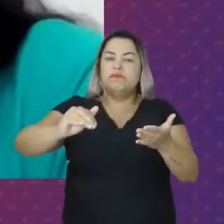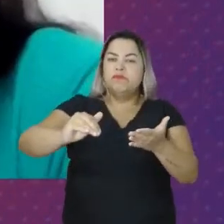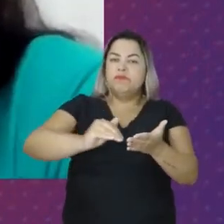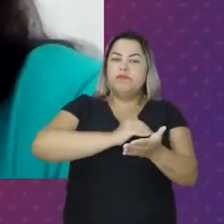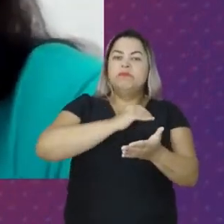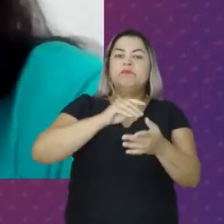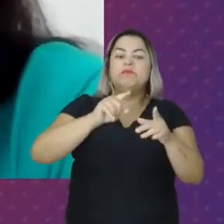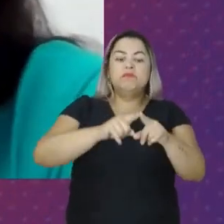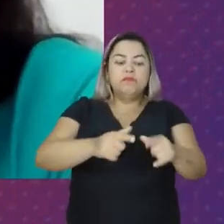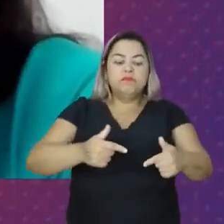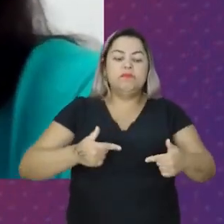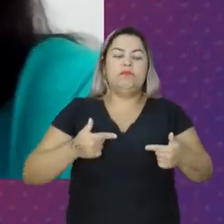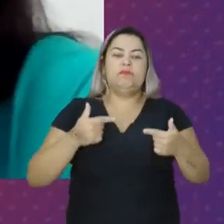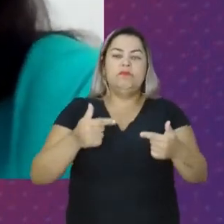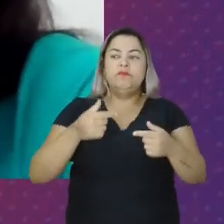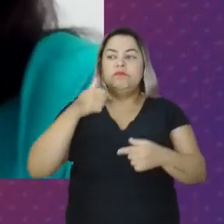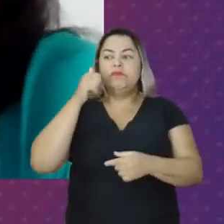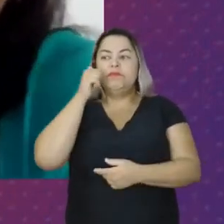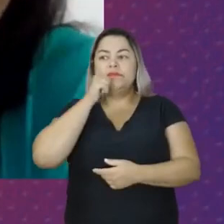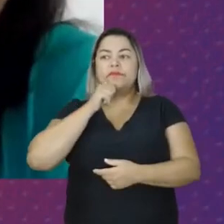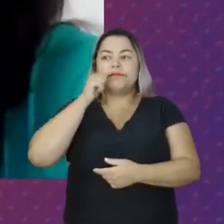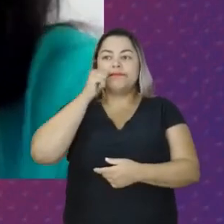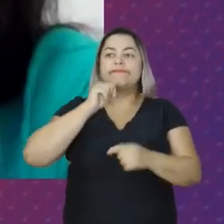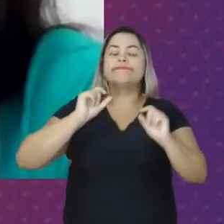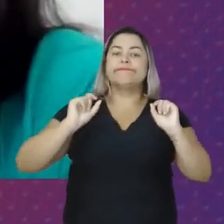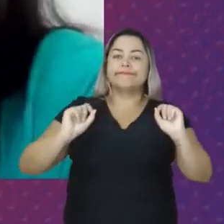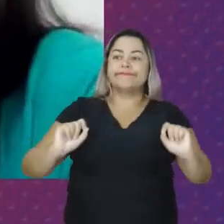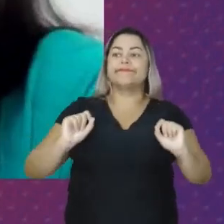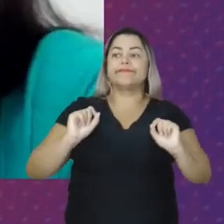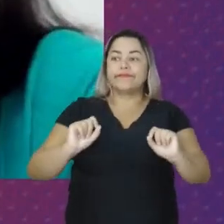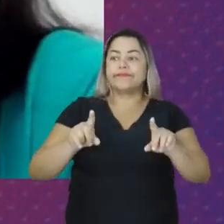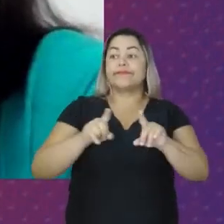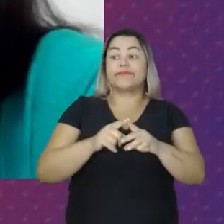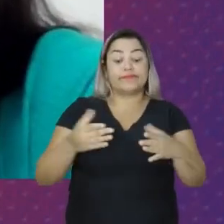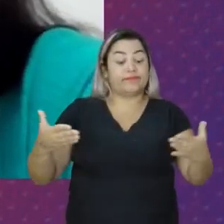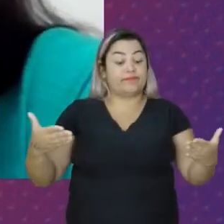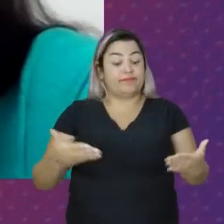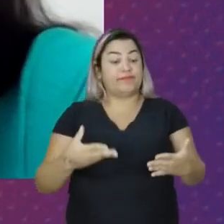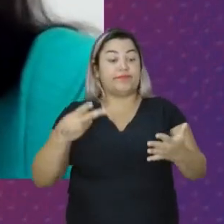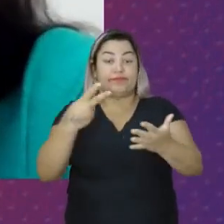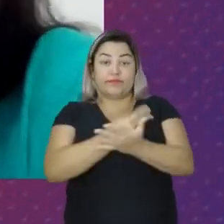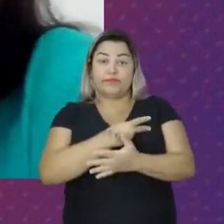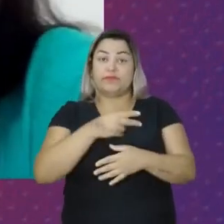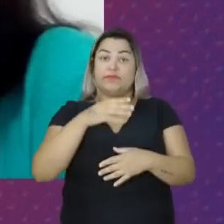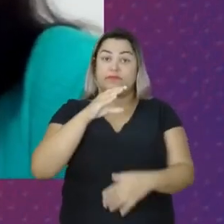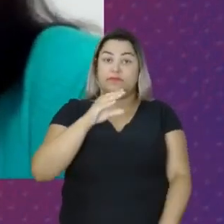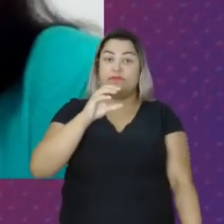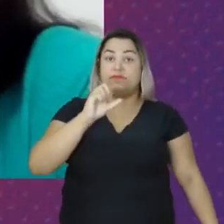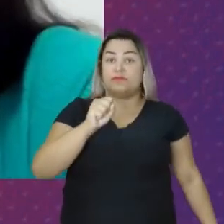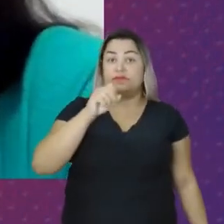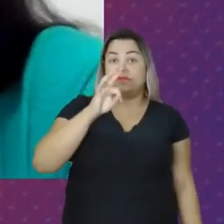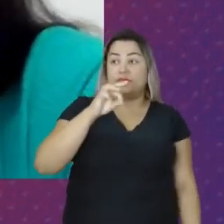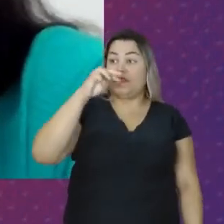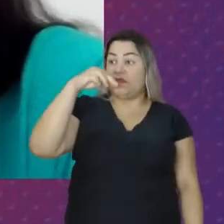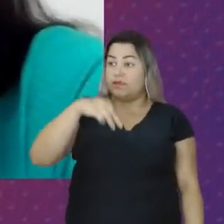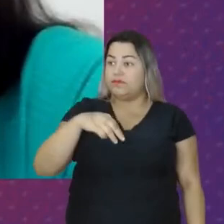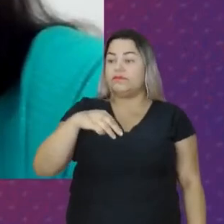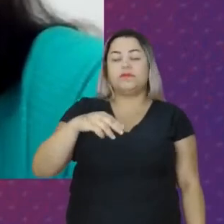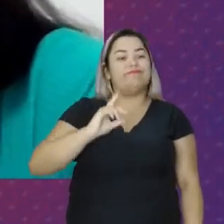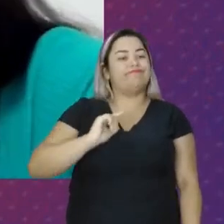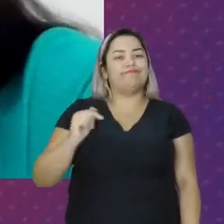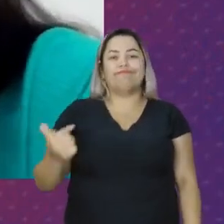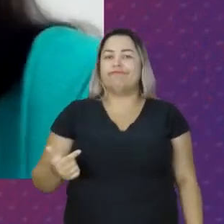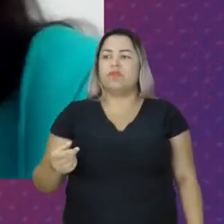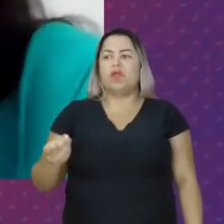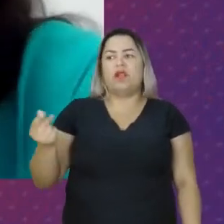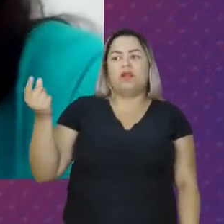Secretaria de Enfrentamento à Violência contra a Mulher, que atuava dentro da SPM. Então, não existia